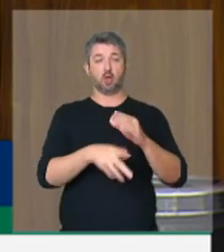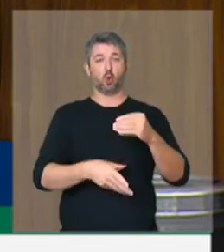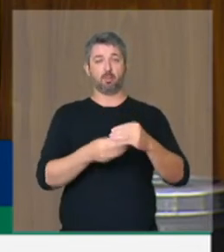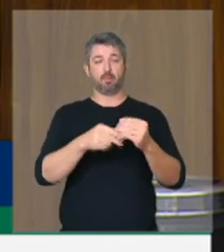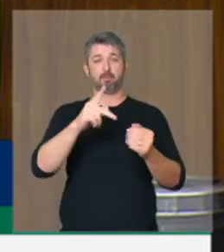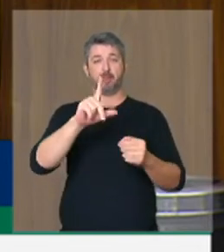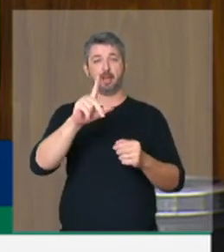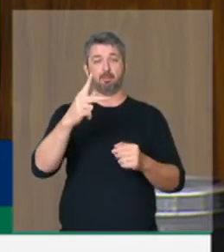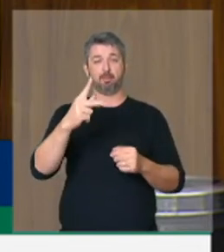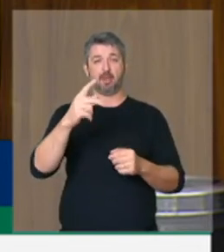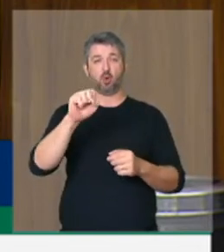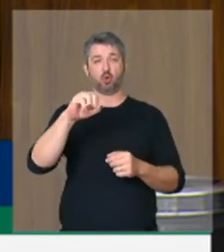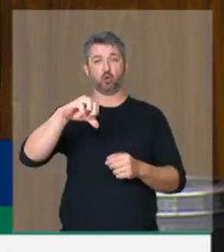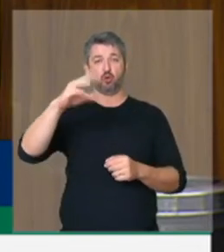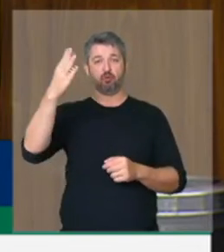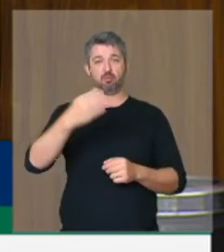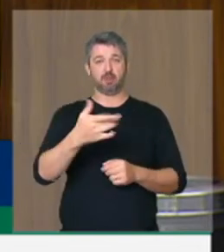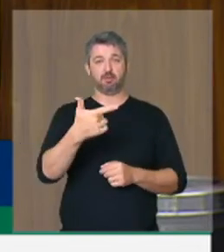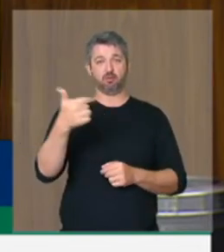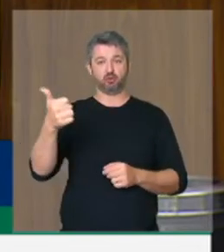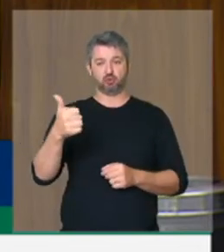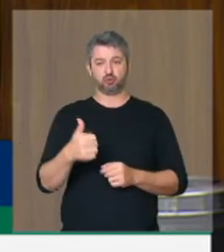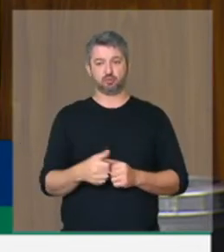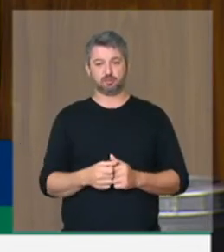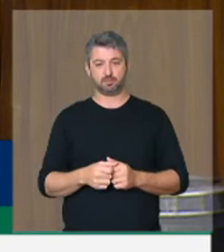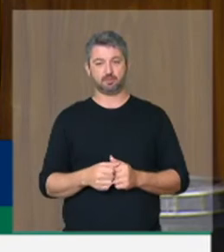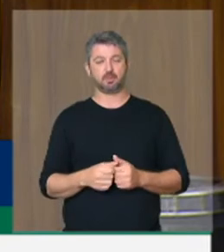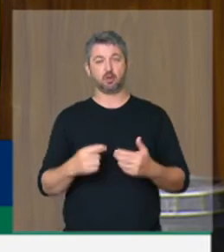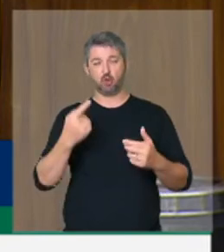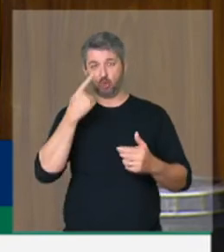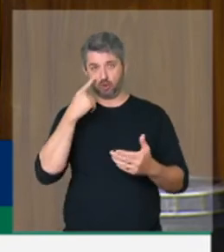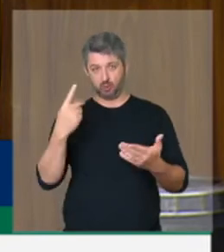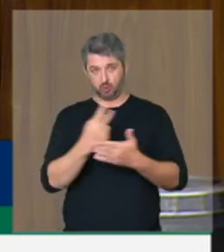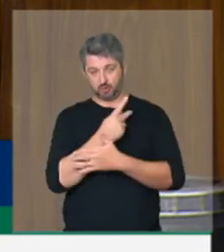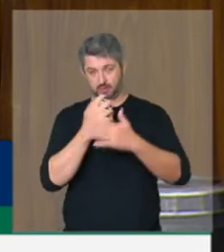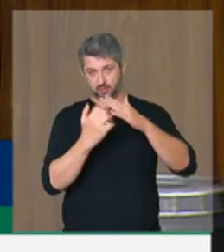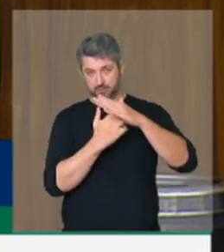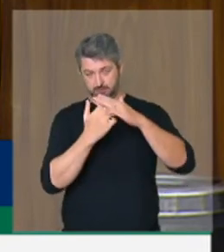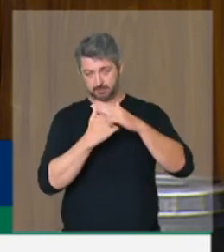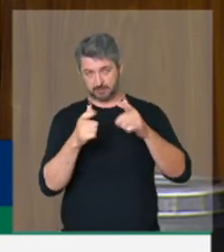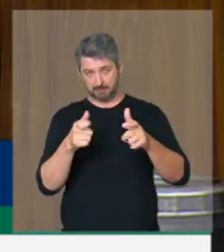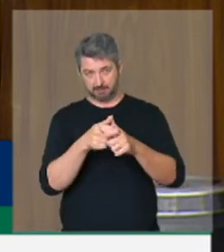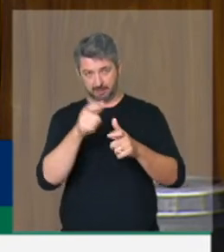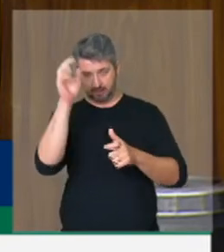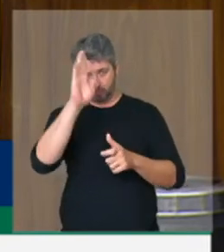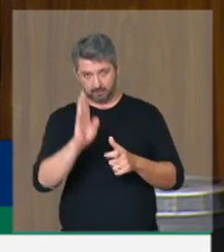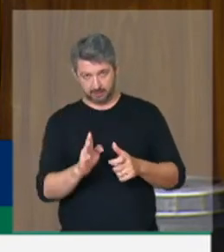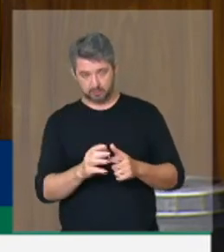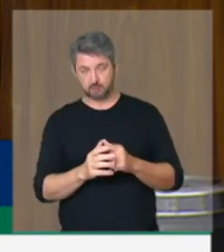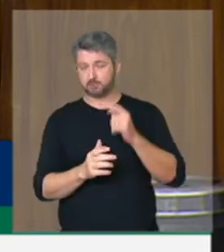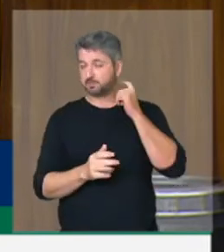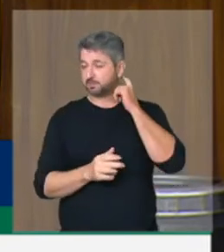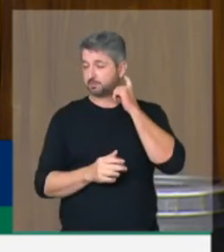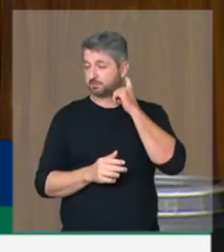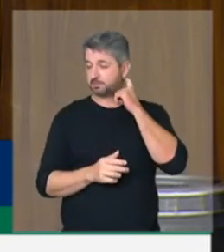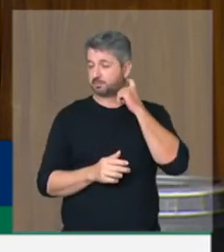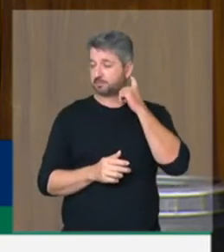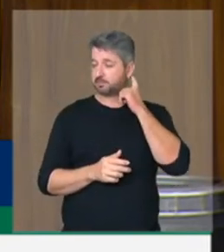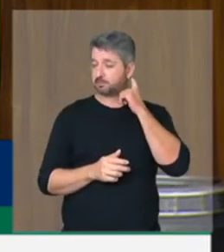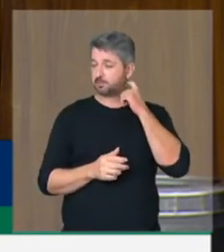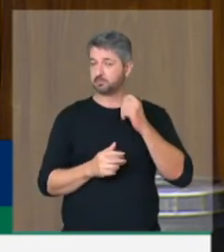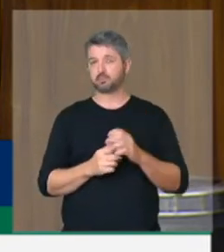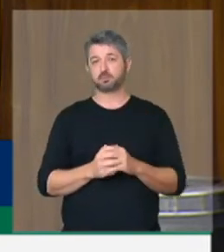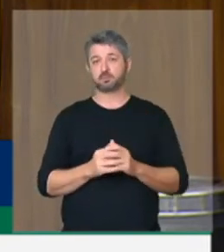de 2021. Vejam só o que acontece com as micro e pequenas empresas brasileiras. Todos